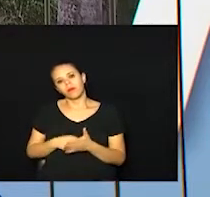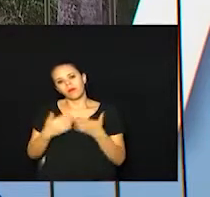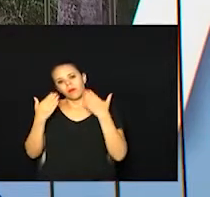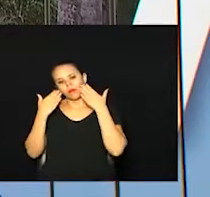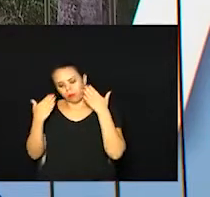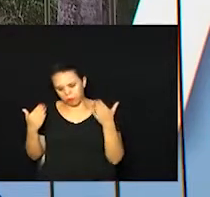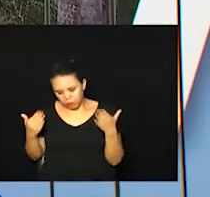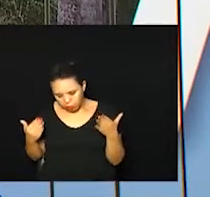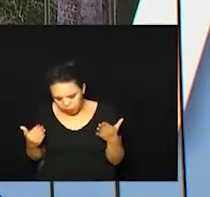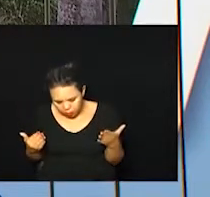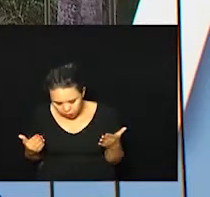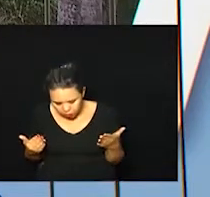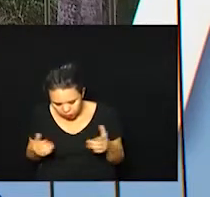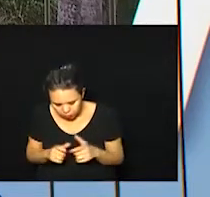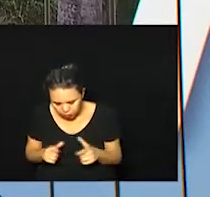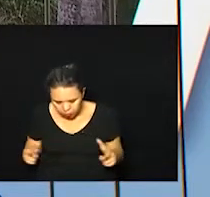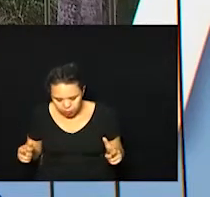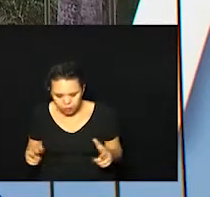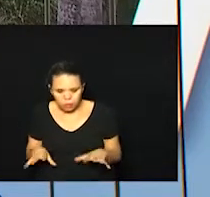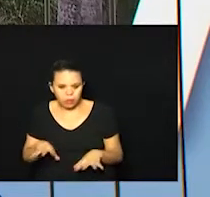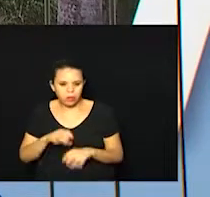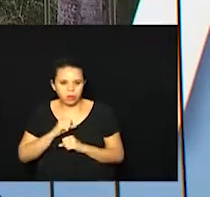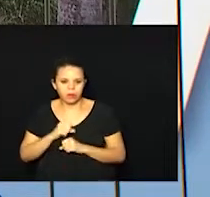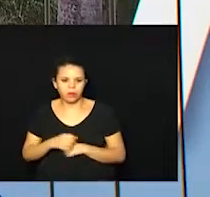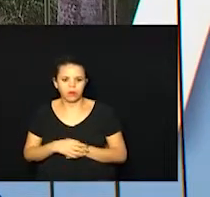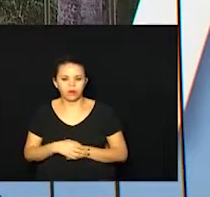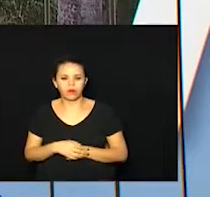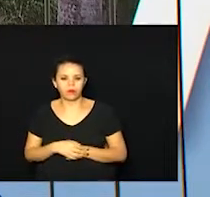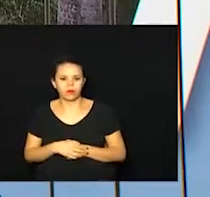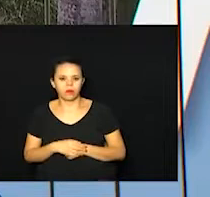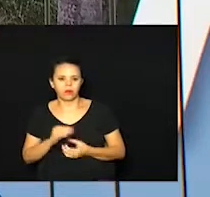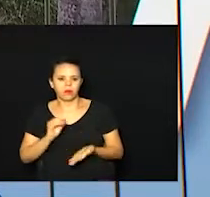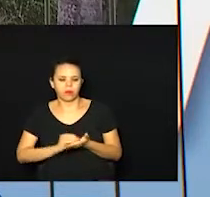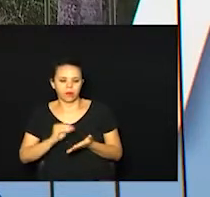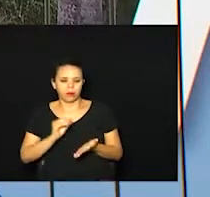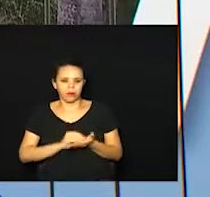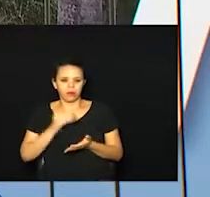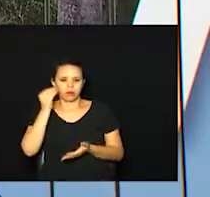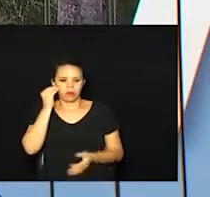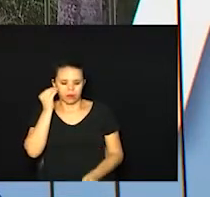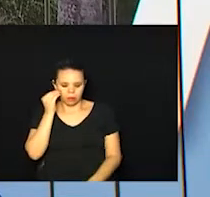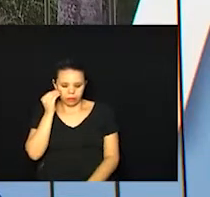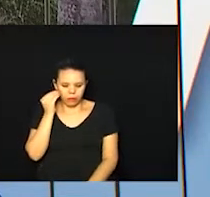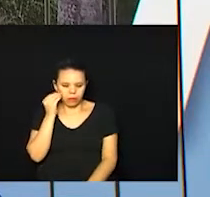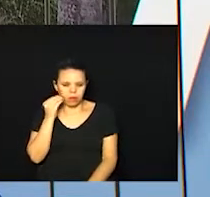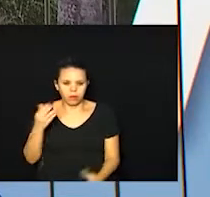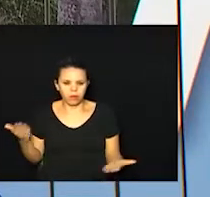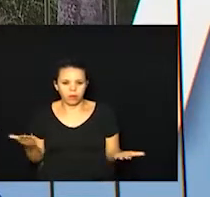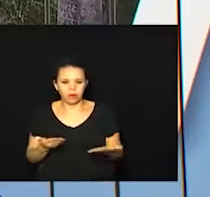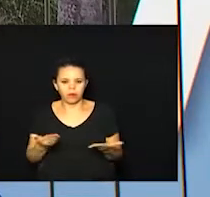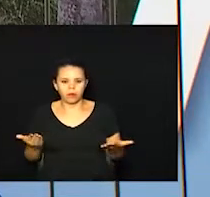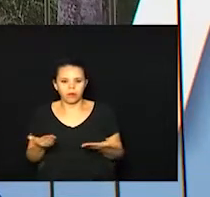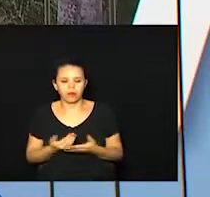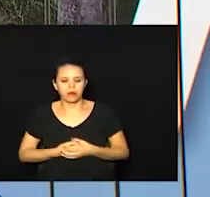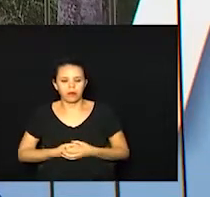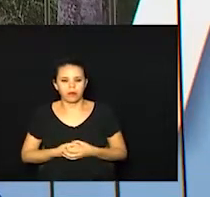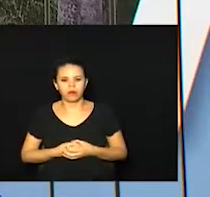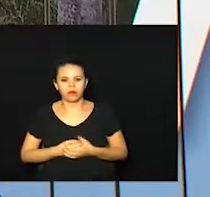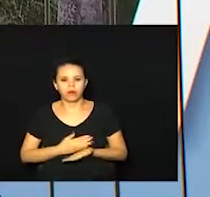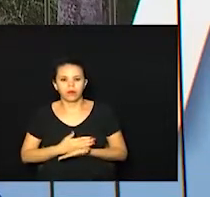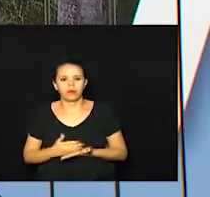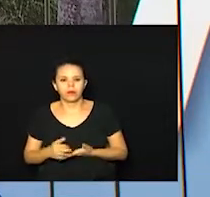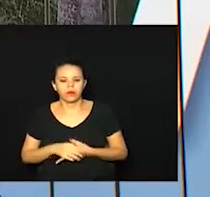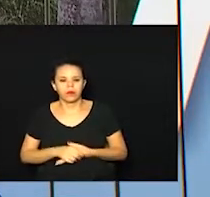da pandemia, aumento de contaminações, falta de testagem, inclusive, que agora virou uma panaceia, mas lá no